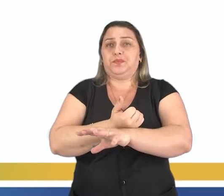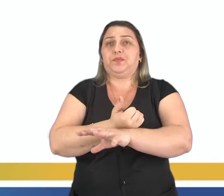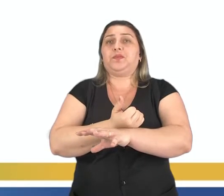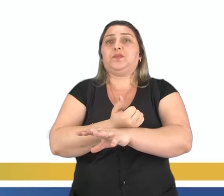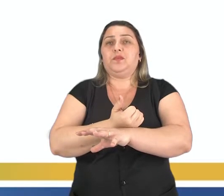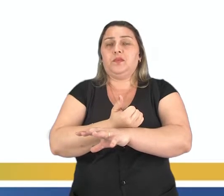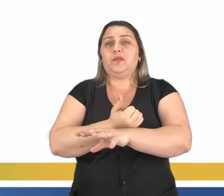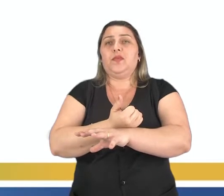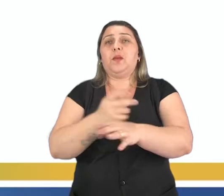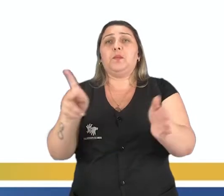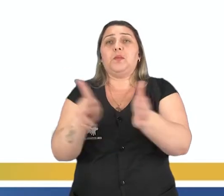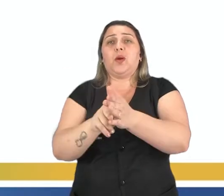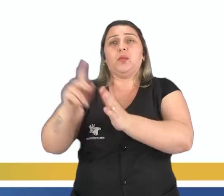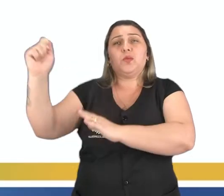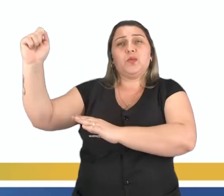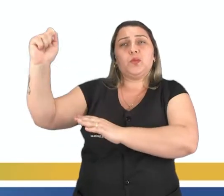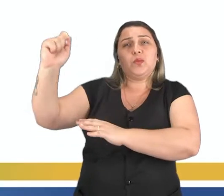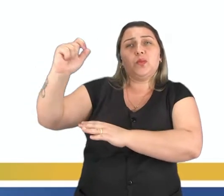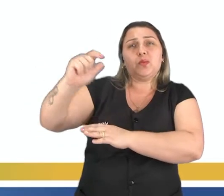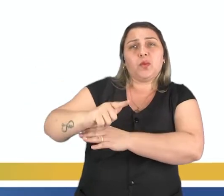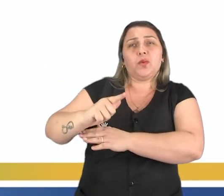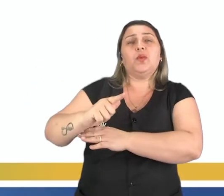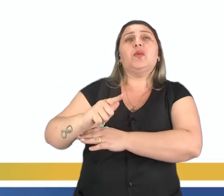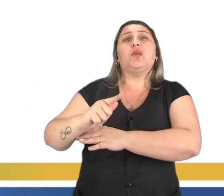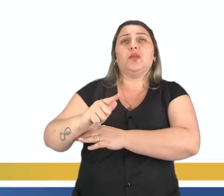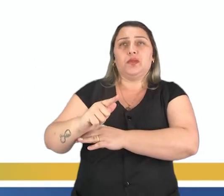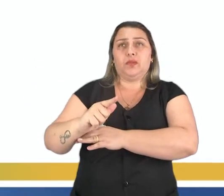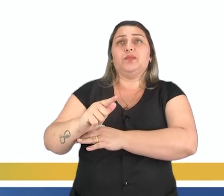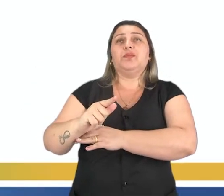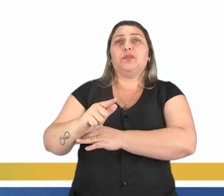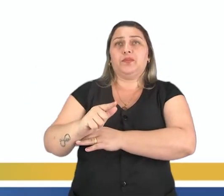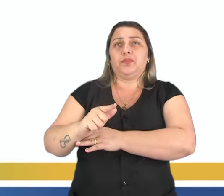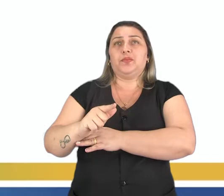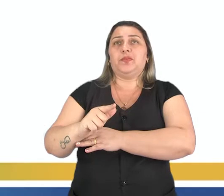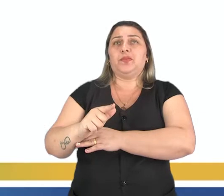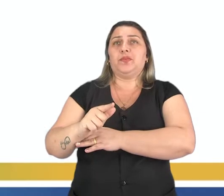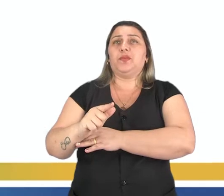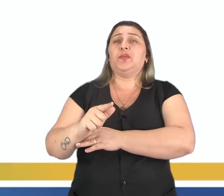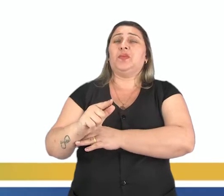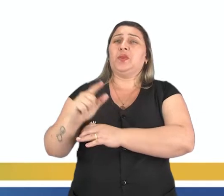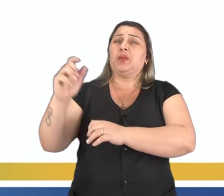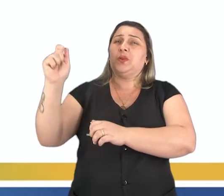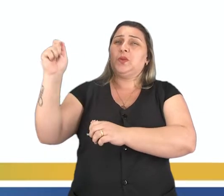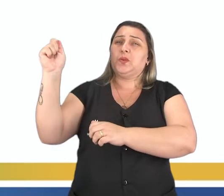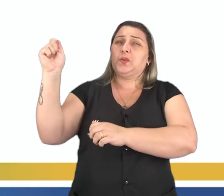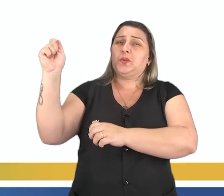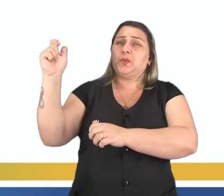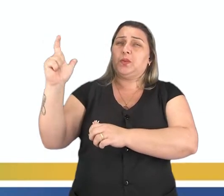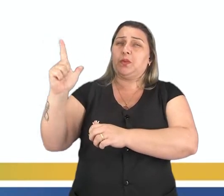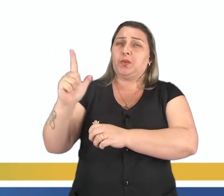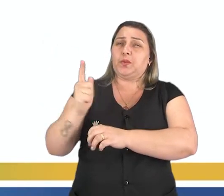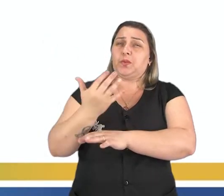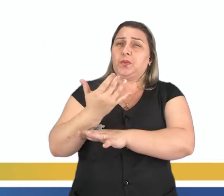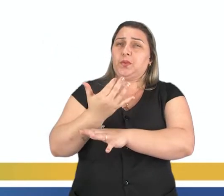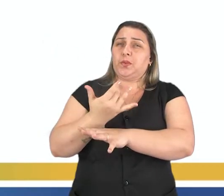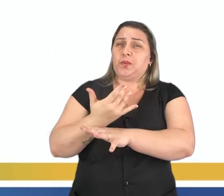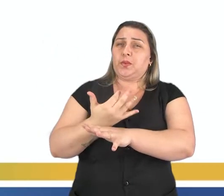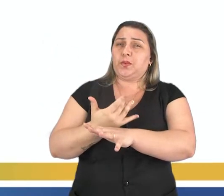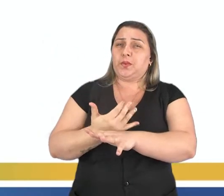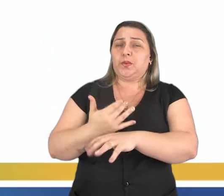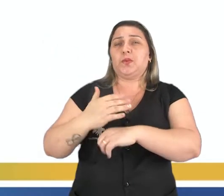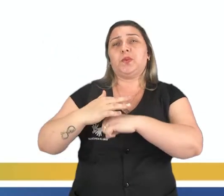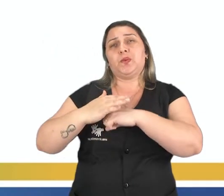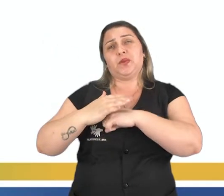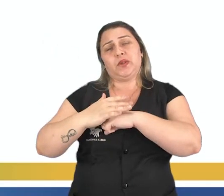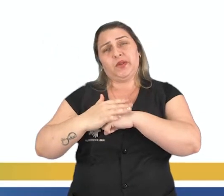são oriundos do Sol. A alta incidência de raios ultravioletas podem causar diversos tipos de